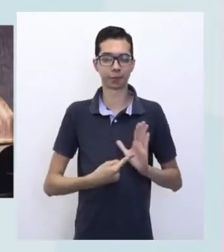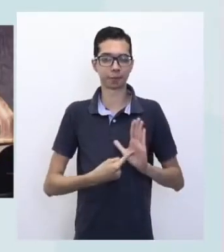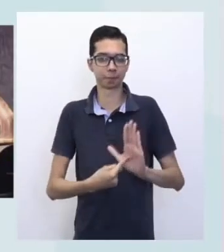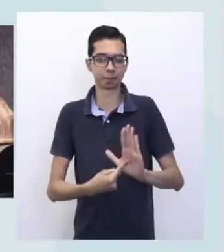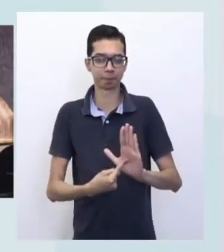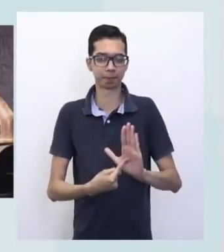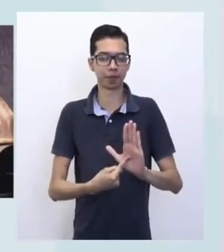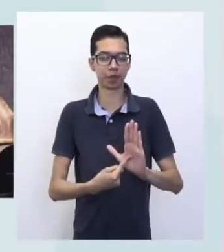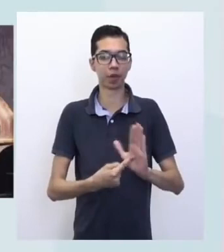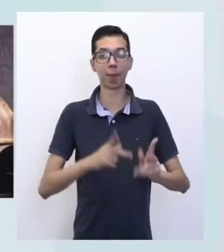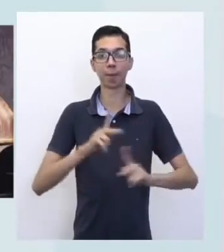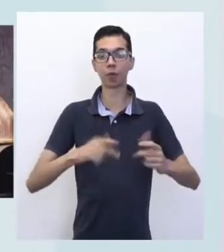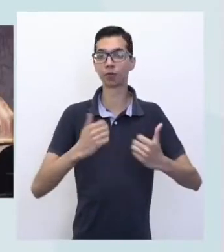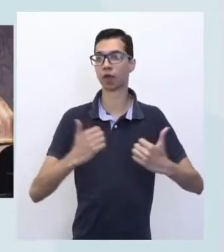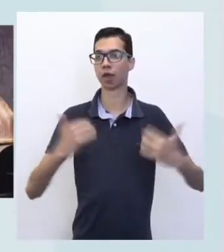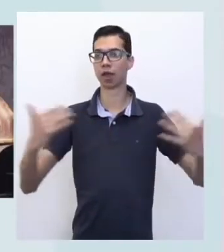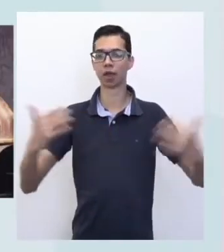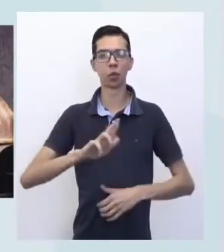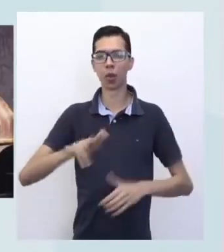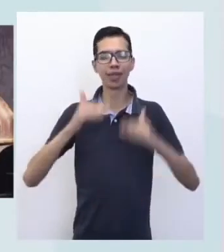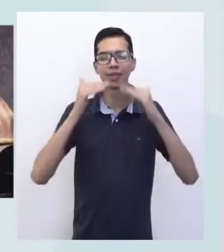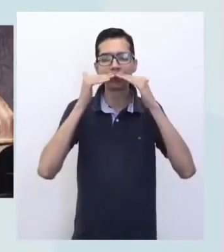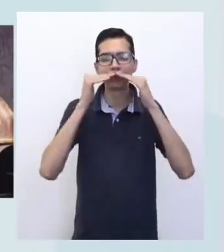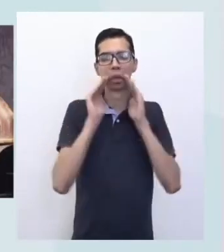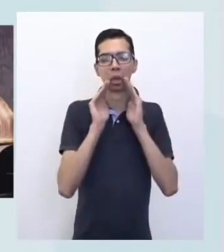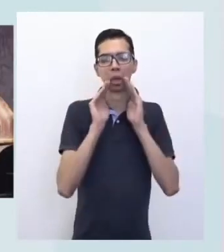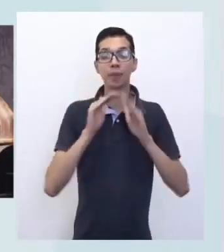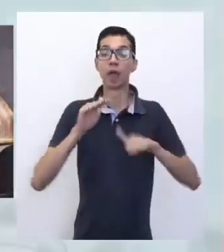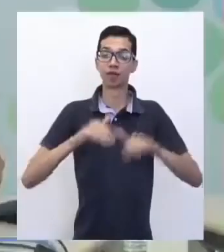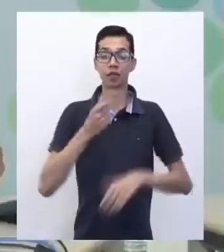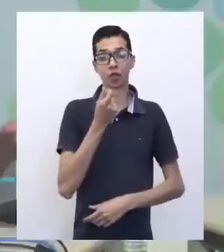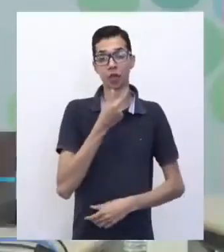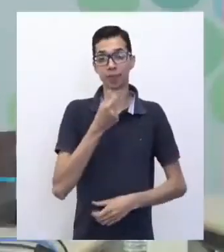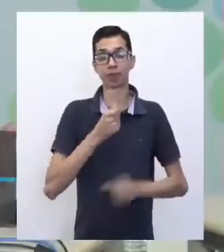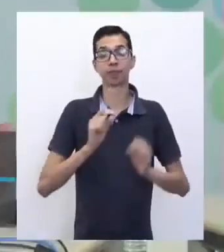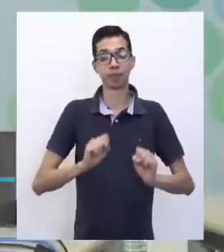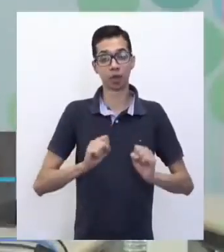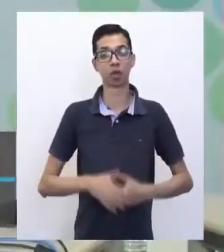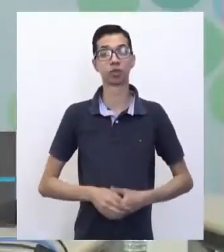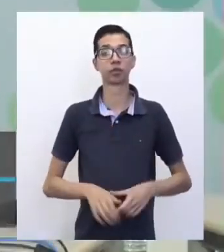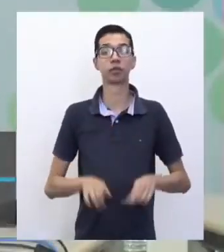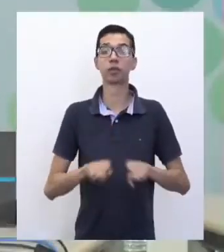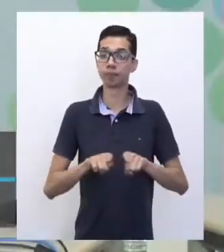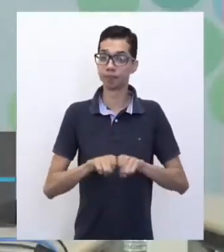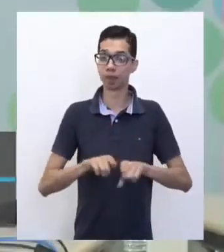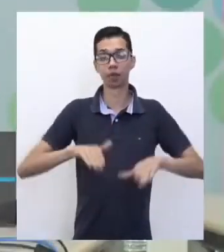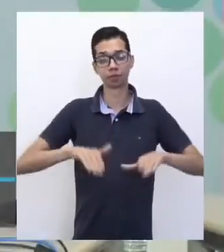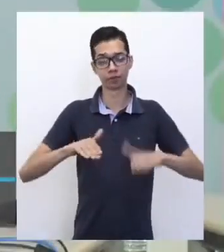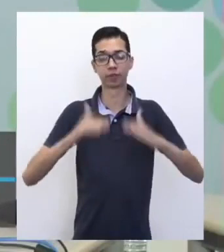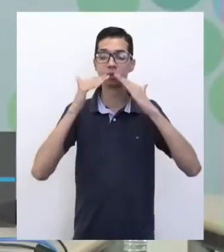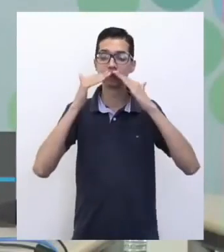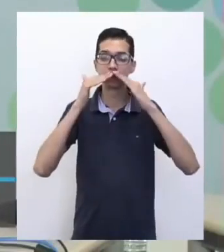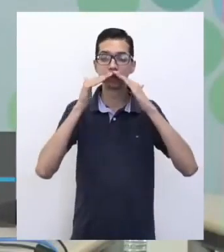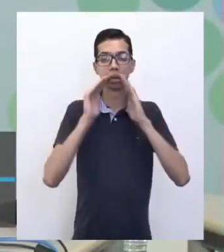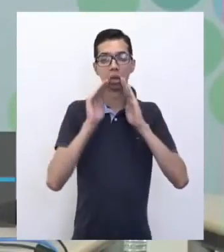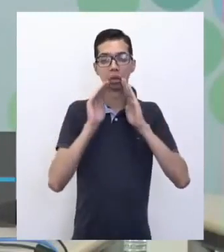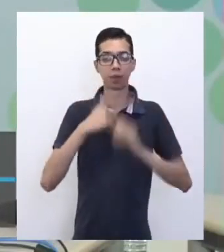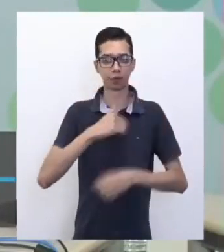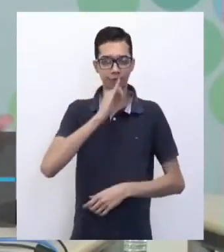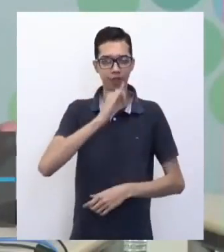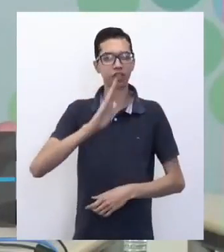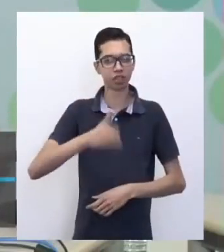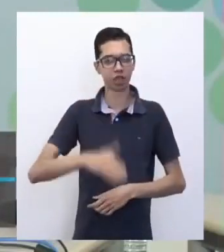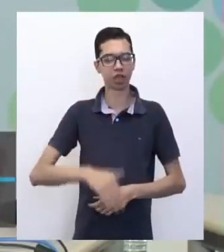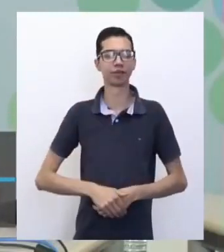drama. Ele vai ser exposto, pode ser uma comédia, pode ser um drama também, como eu falei, pode ser uma